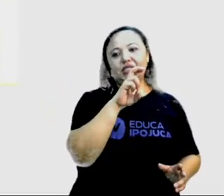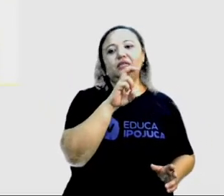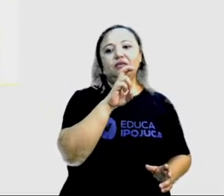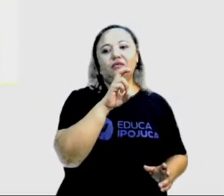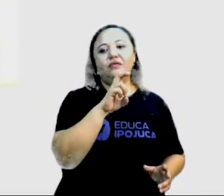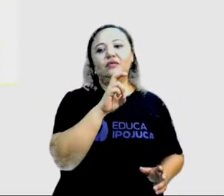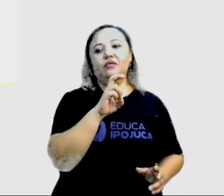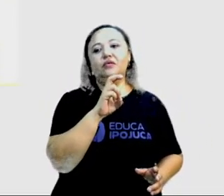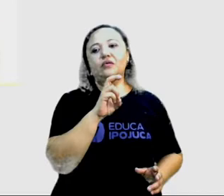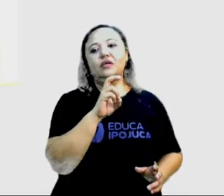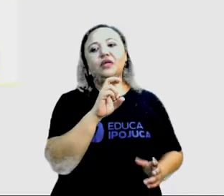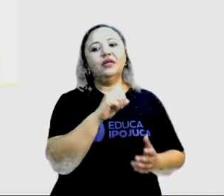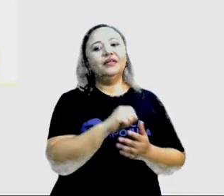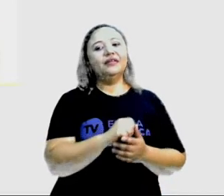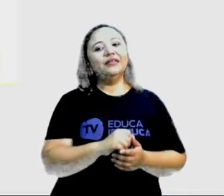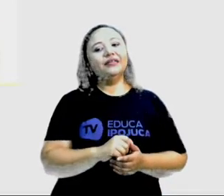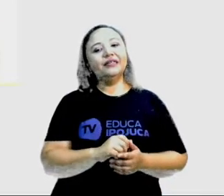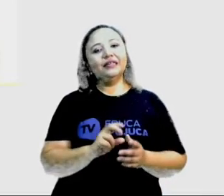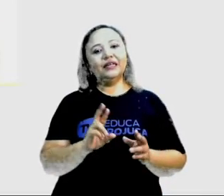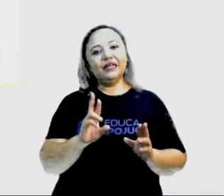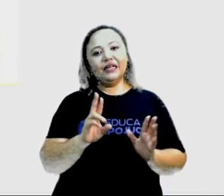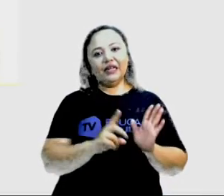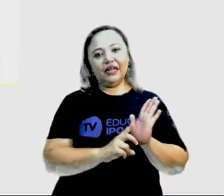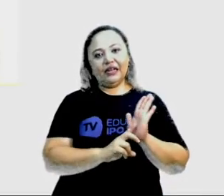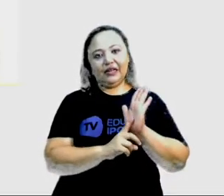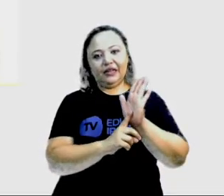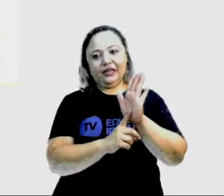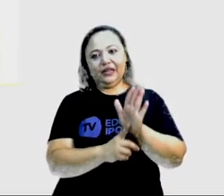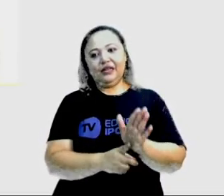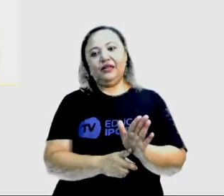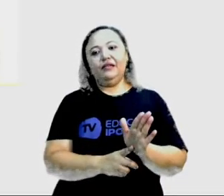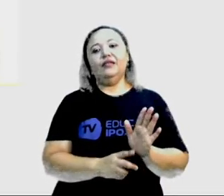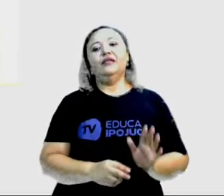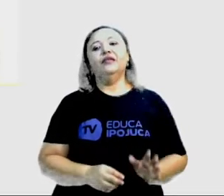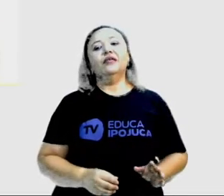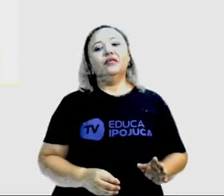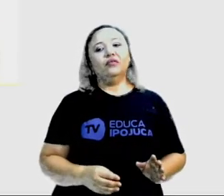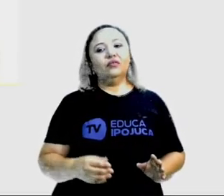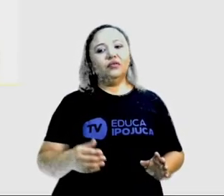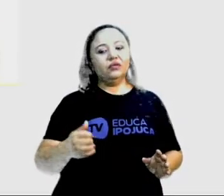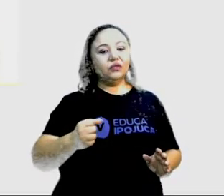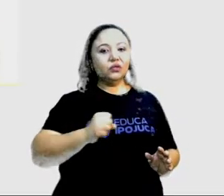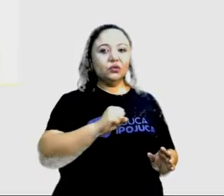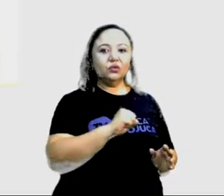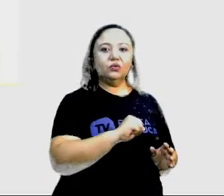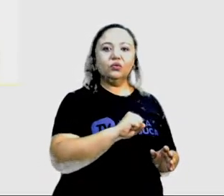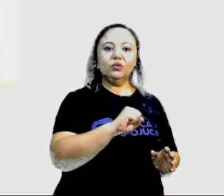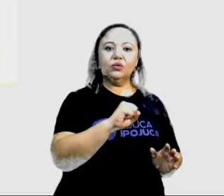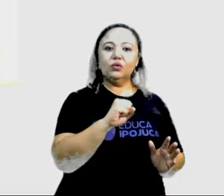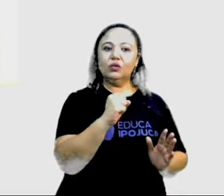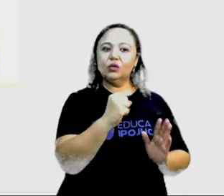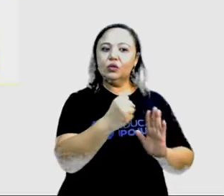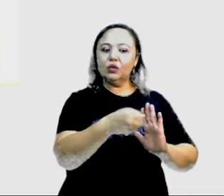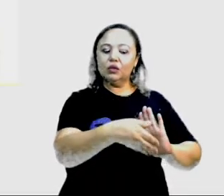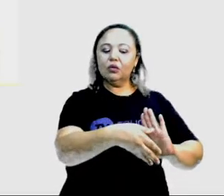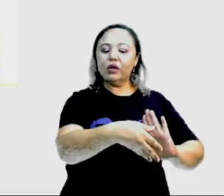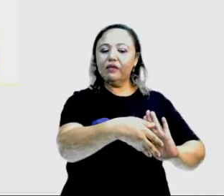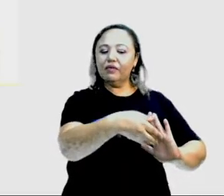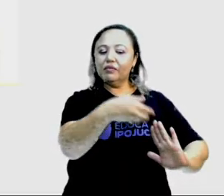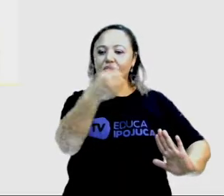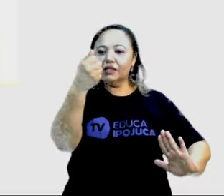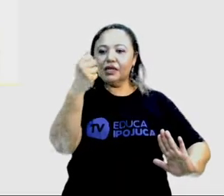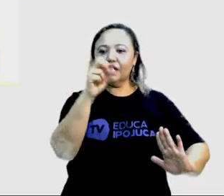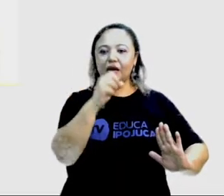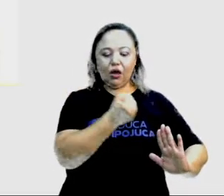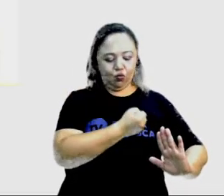aí representa e é chamado, tá, o subtraendo. Subtraendo é o